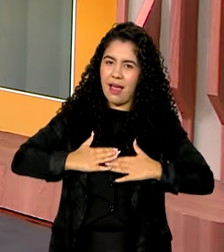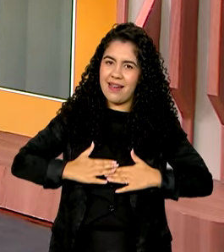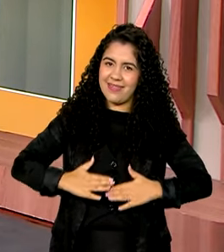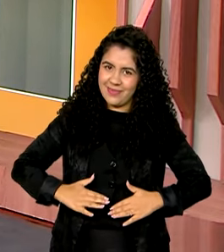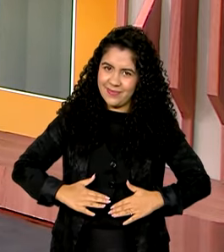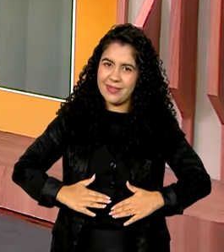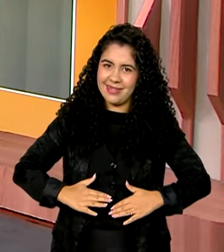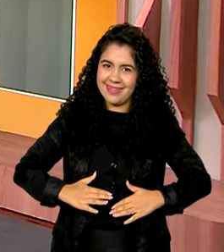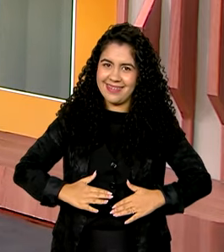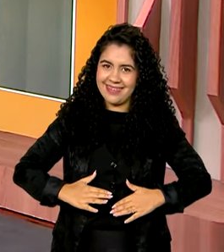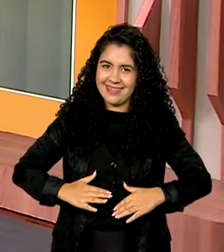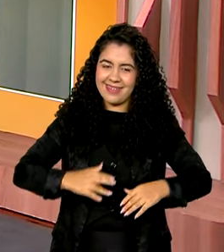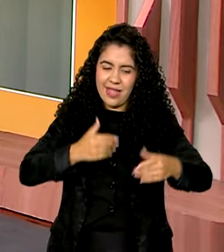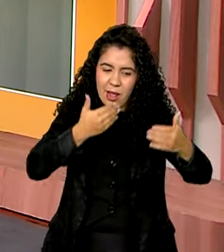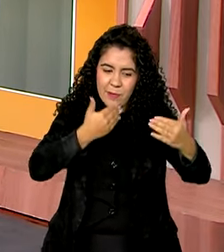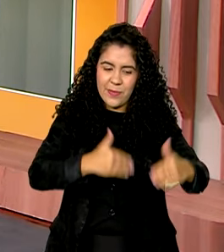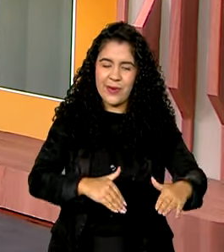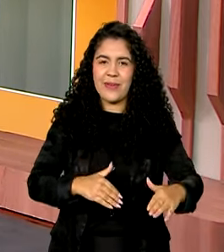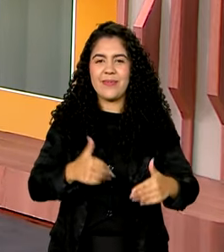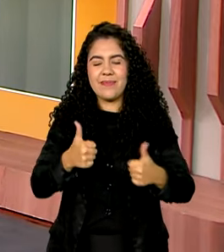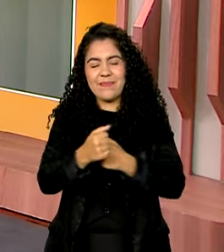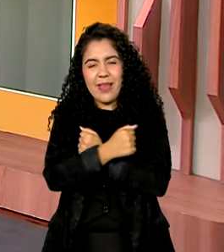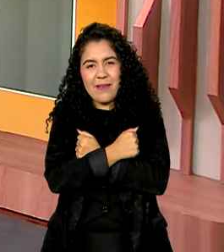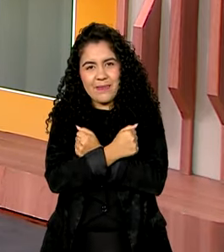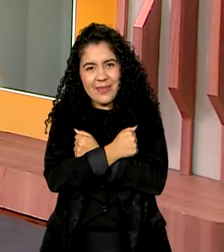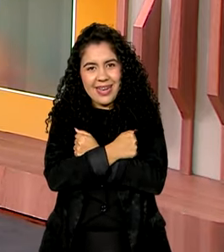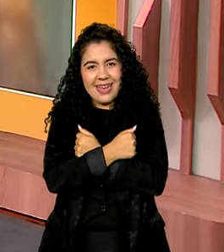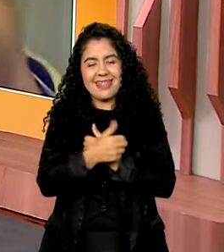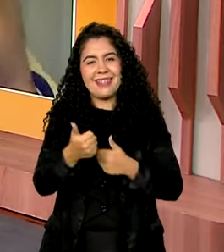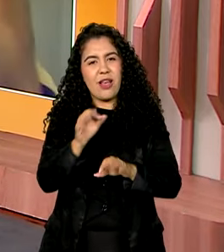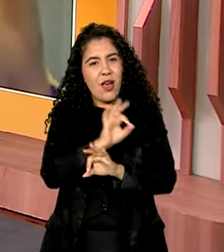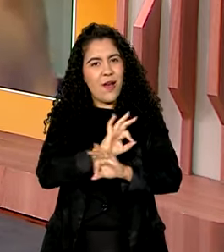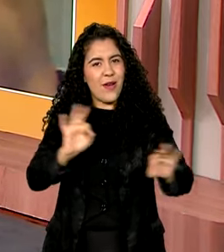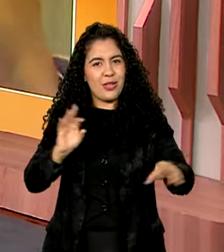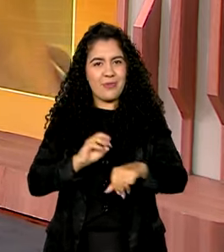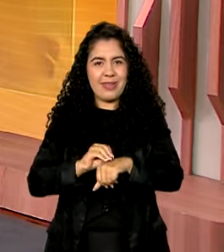Excelente, Sempre levar recomendo isso. Um calma. abraço aí, tudo de Boa bom. dica. Obrigada, bom dia Falou, também. tchau.